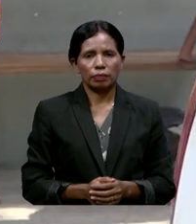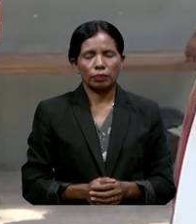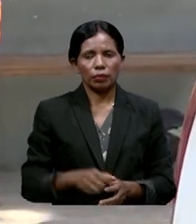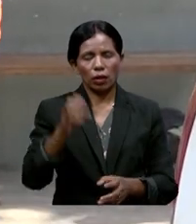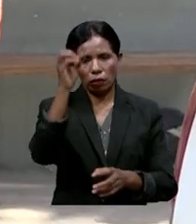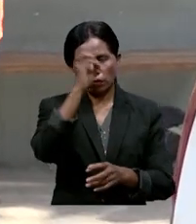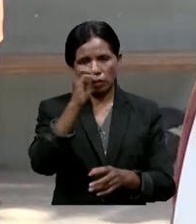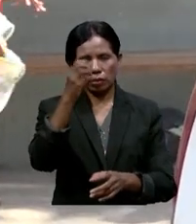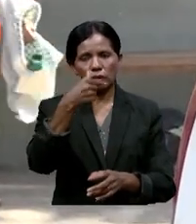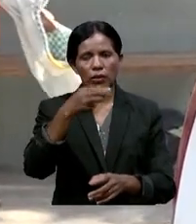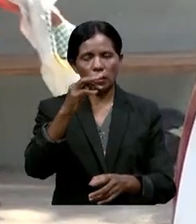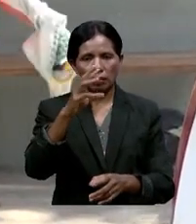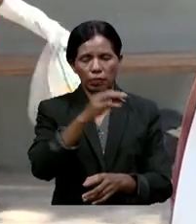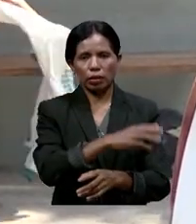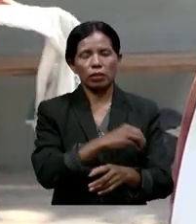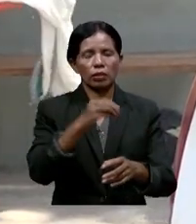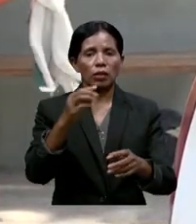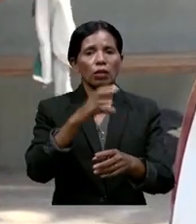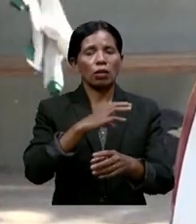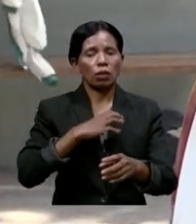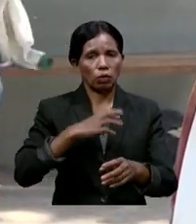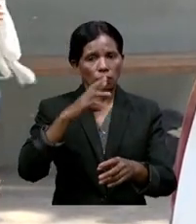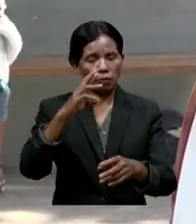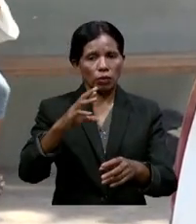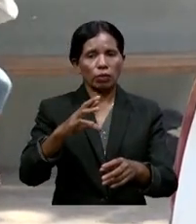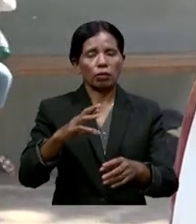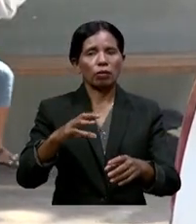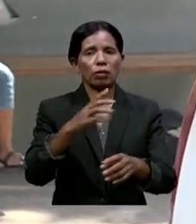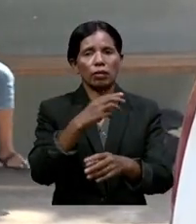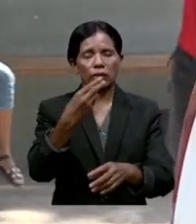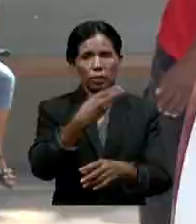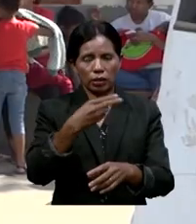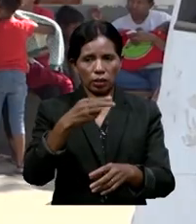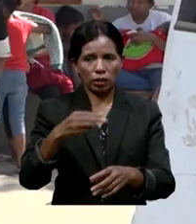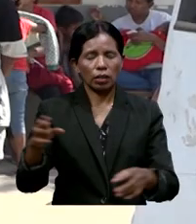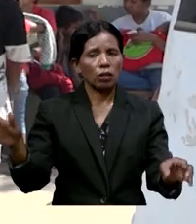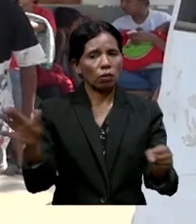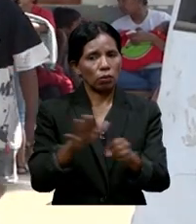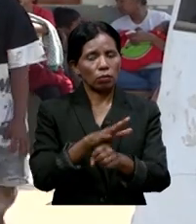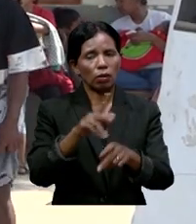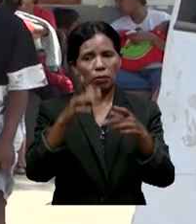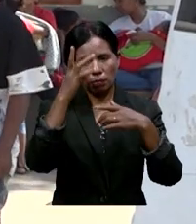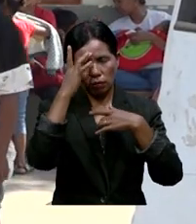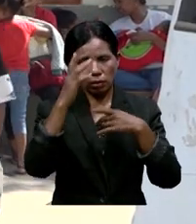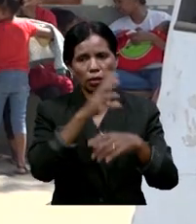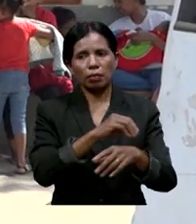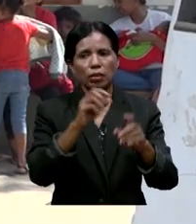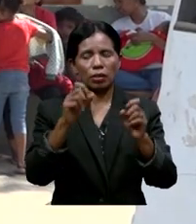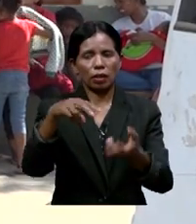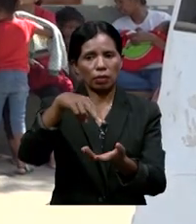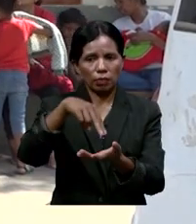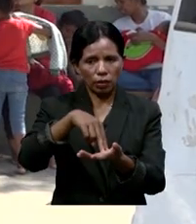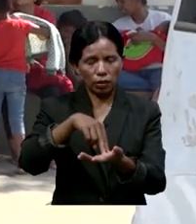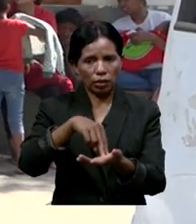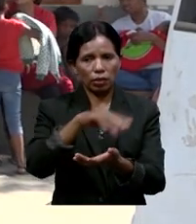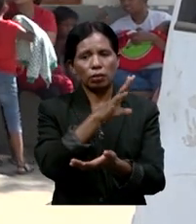Observação GMN e a Centro Saúde Comoro Quintané e a Sala Emergência Comoro na cono o paciente nebe balo obrigado tem que hambrik date e a